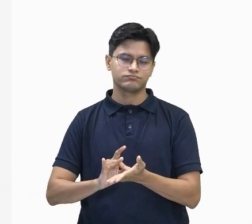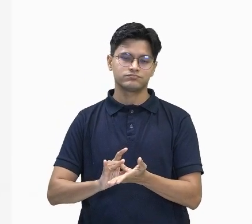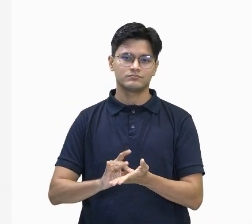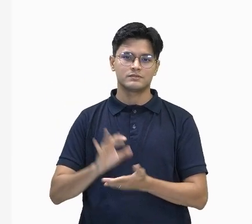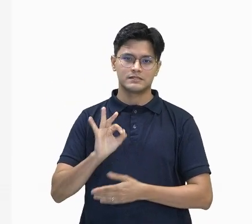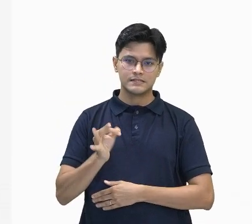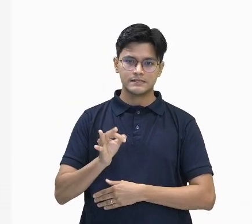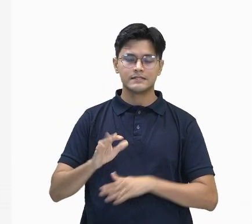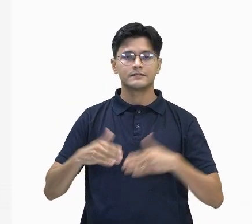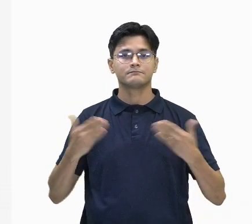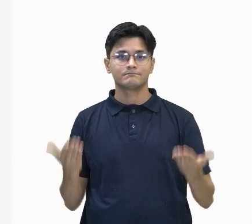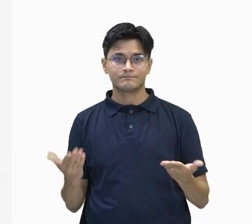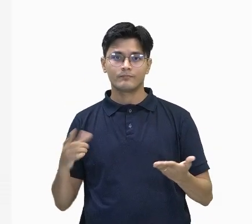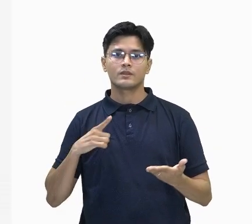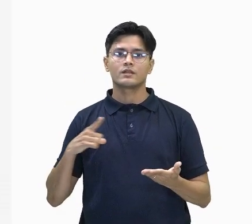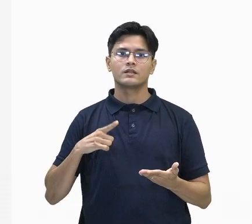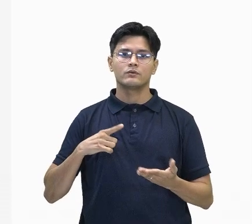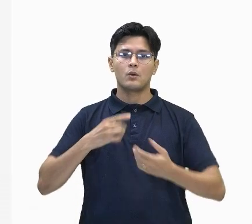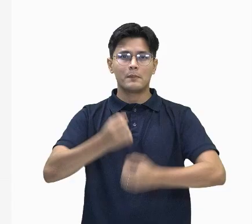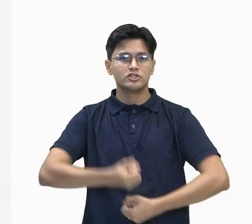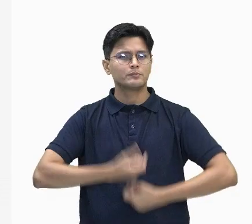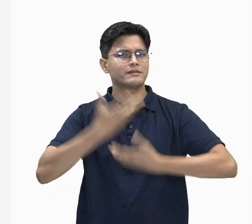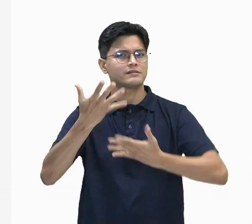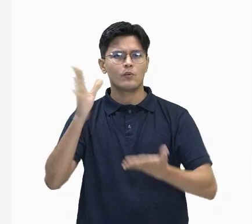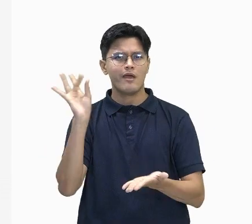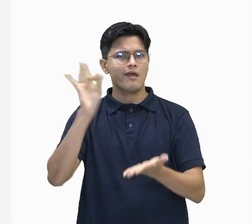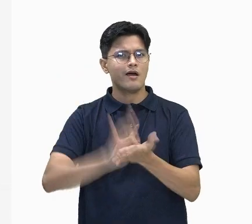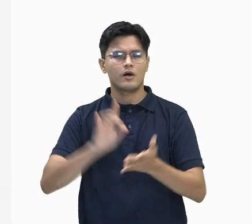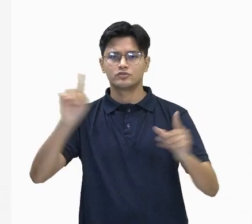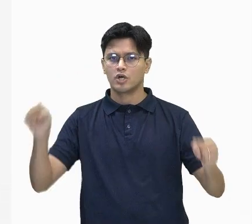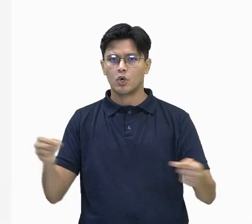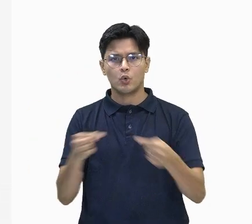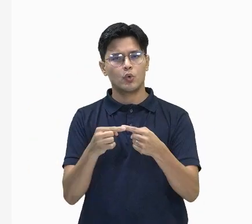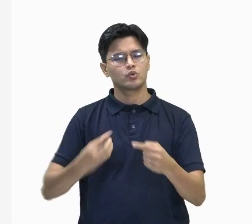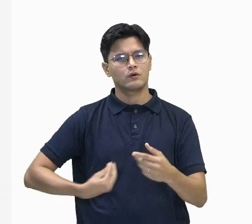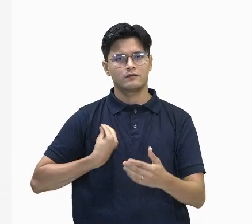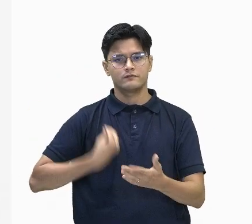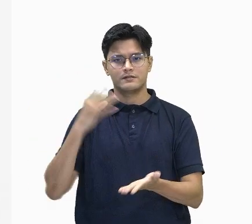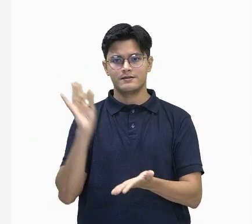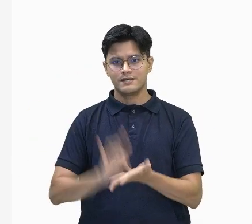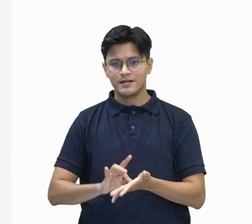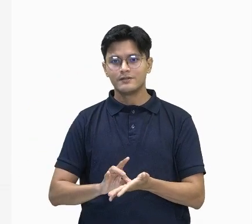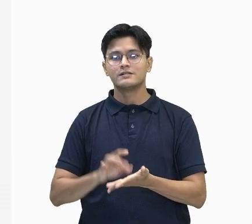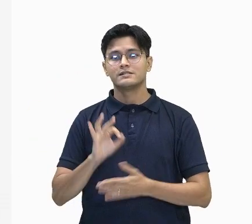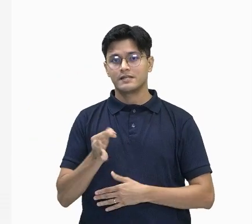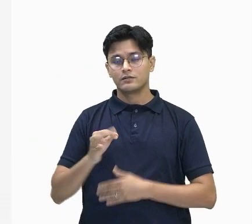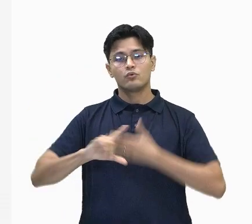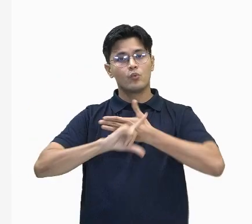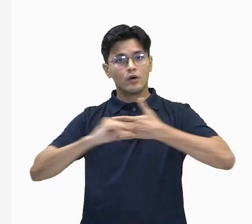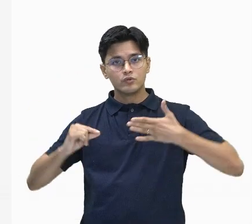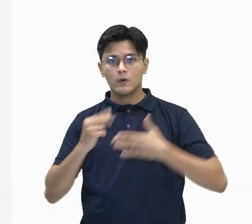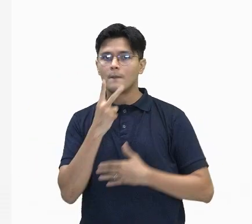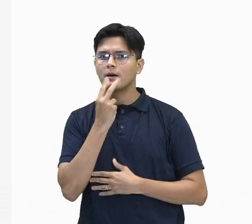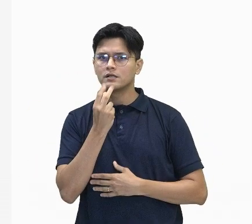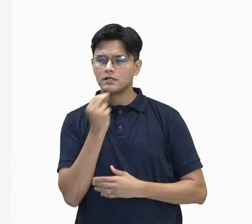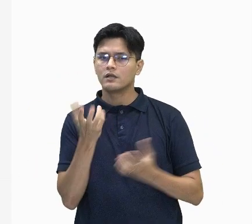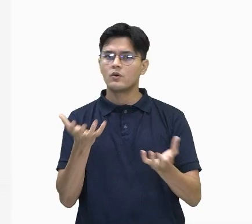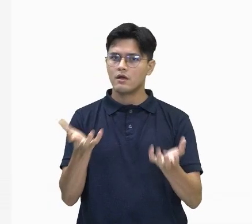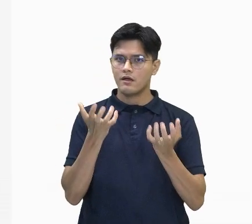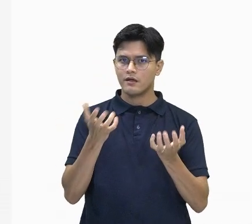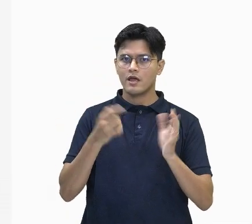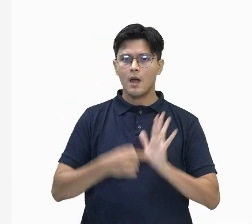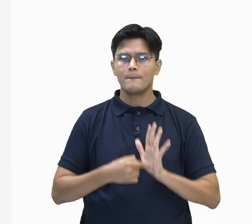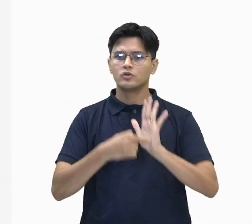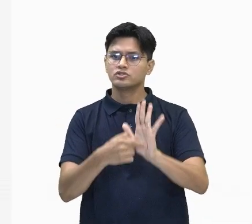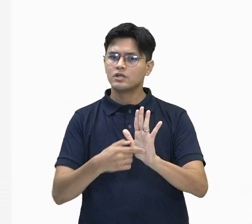retrato fidedigno da realidade. O autor pretende mostrar a vida